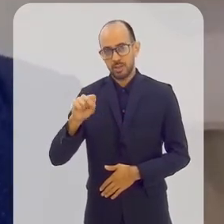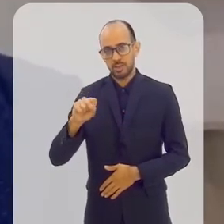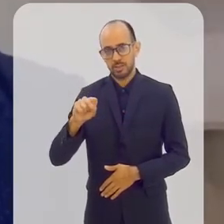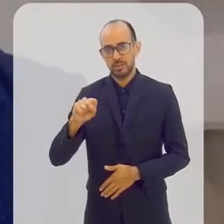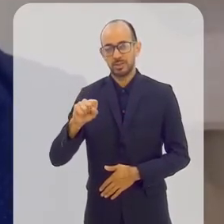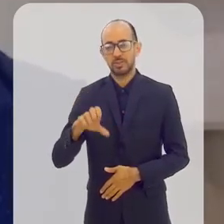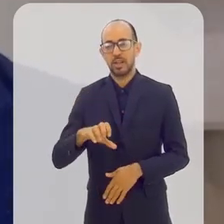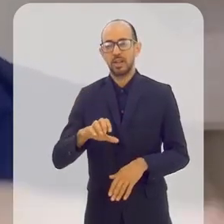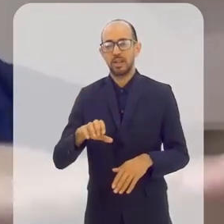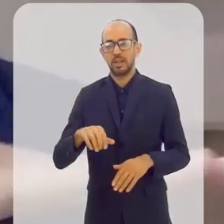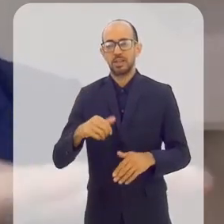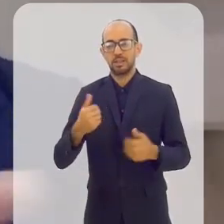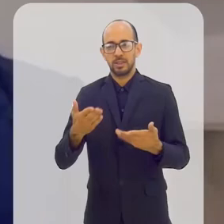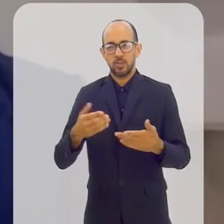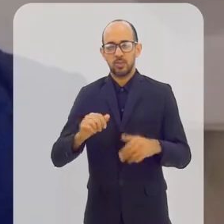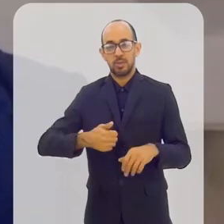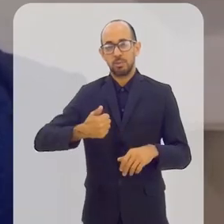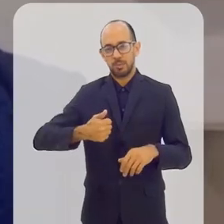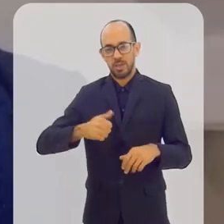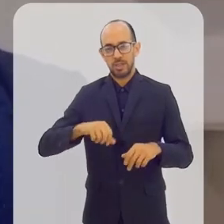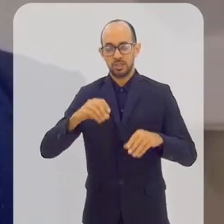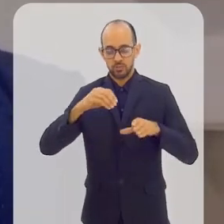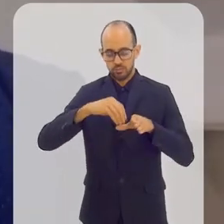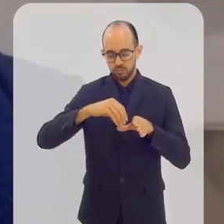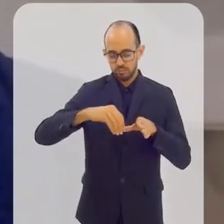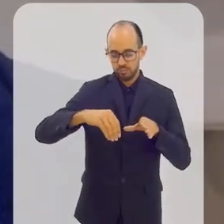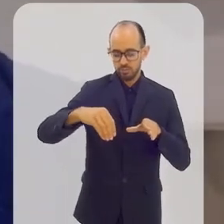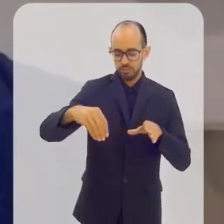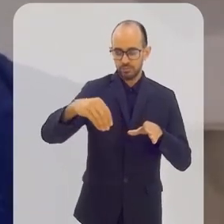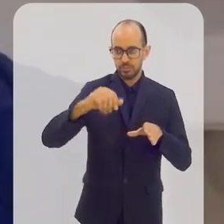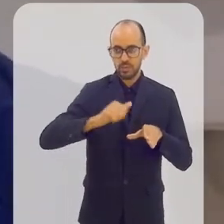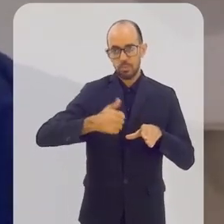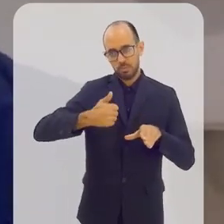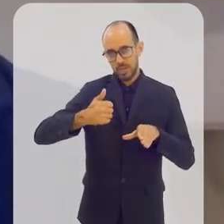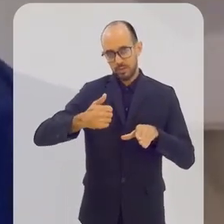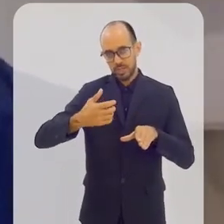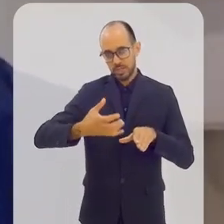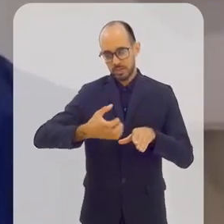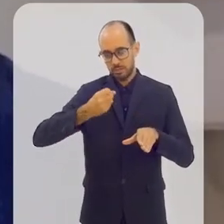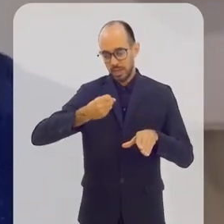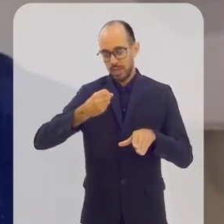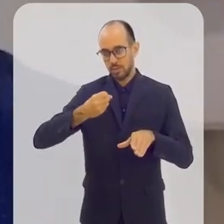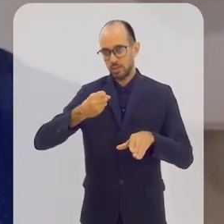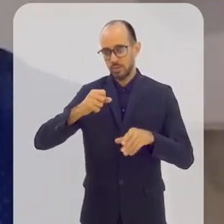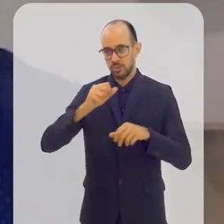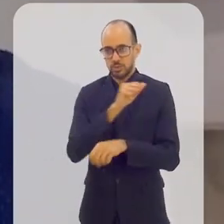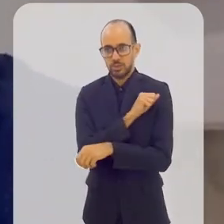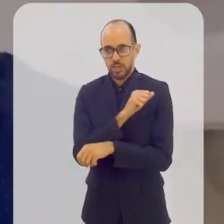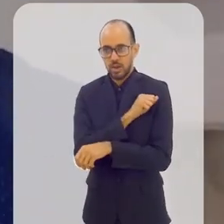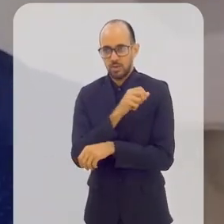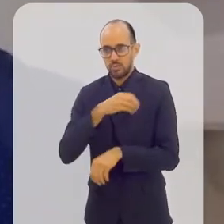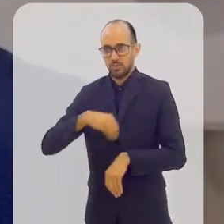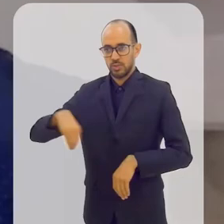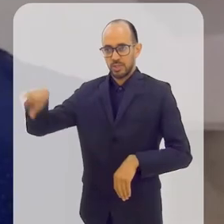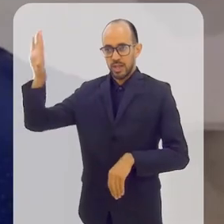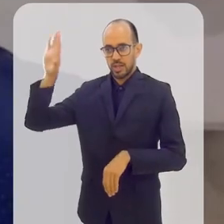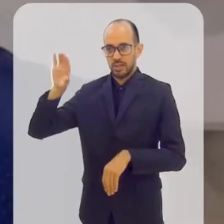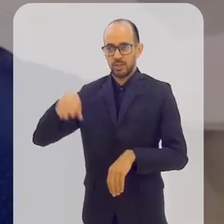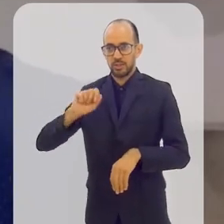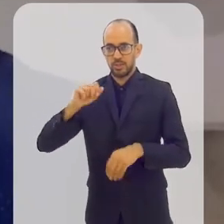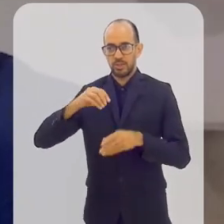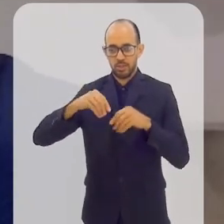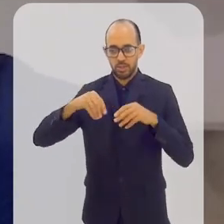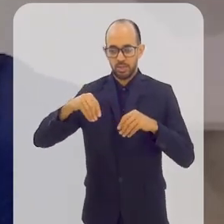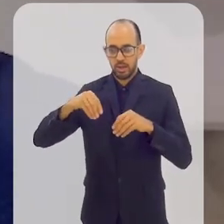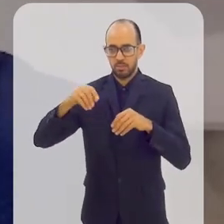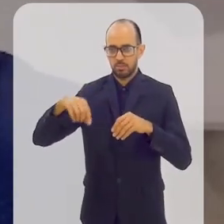empreendedorismo. Então, na primeira colheita da horta, os alunos saíram com as hortaliças na mão. E aí a raiz assim de fora, um pouquinho de